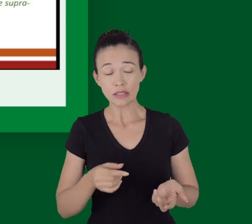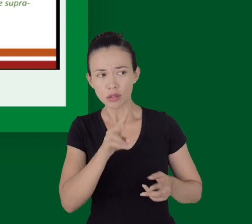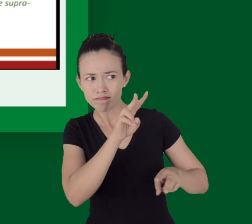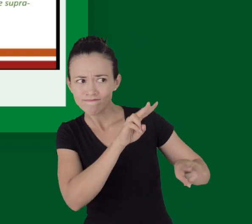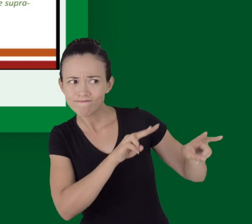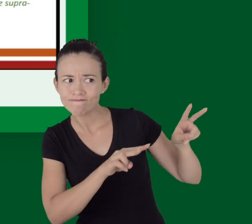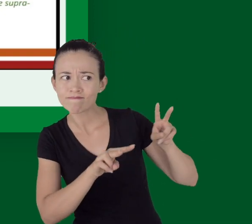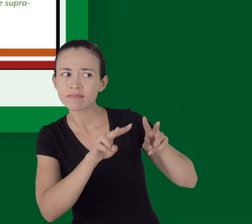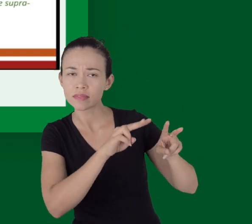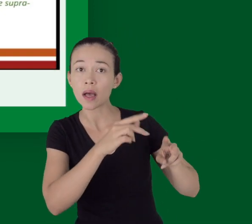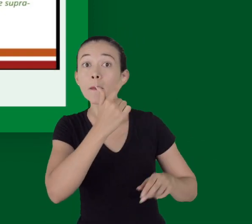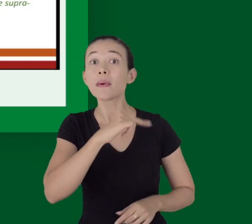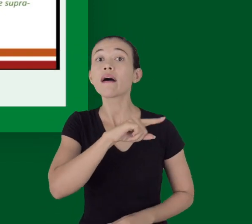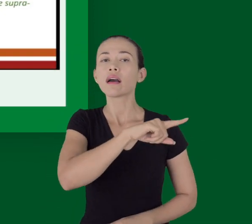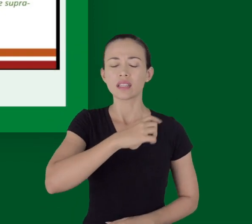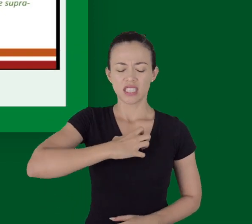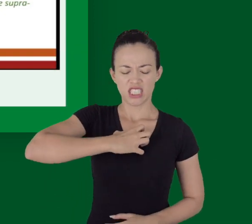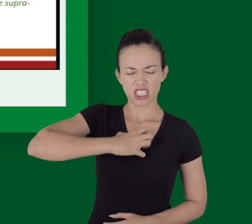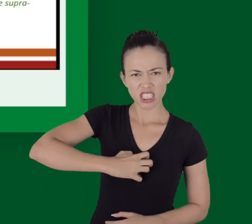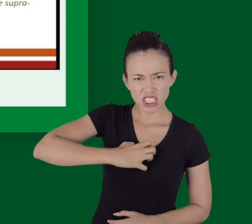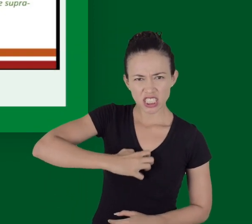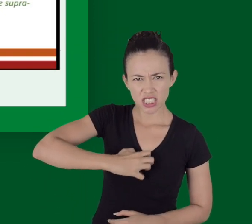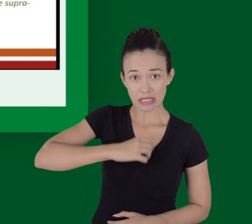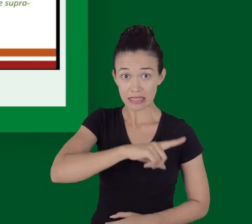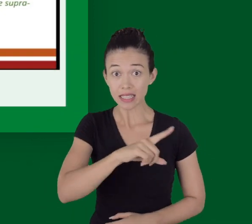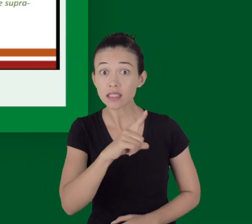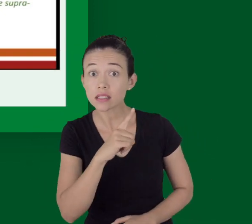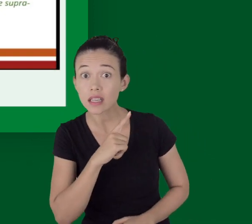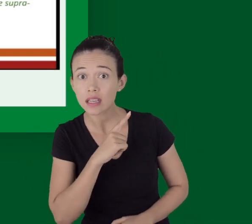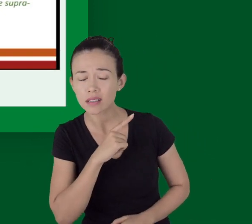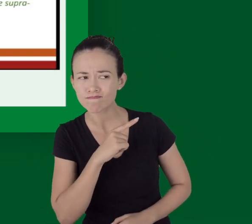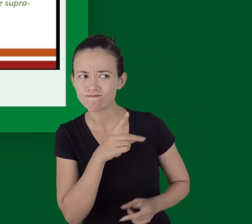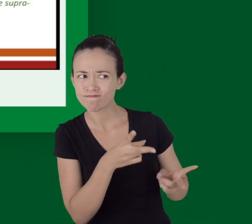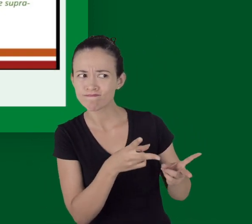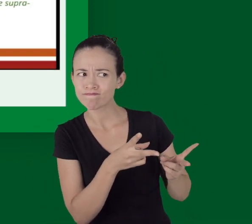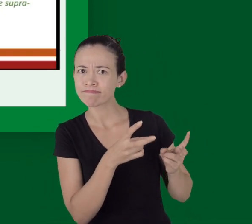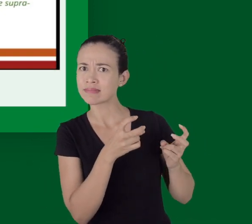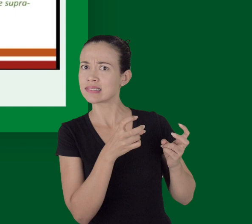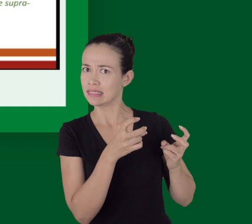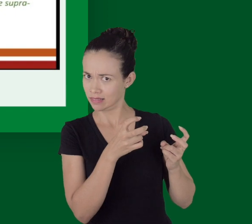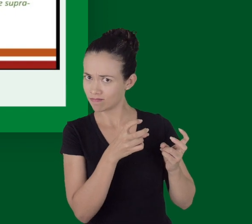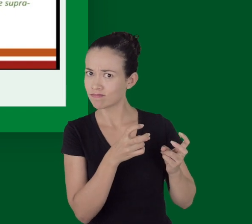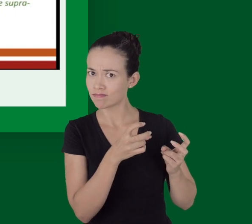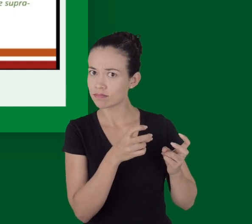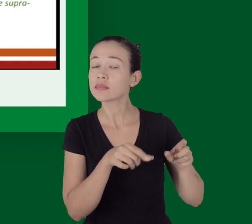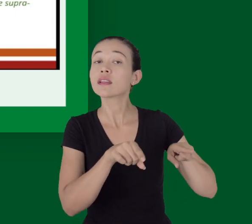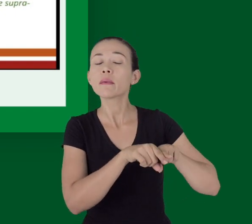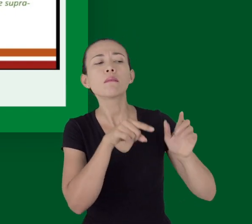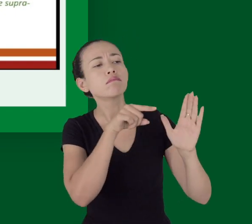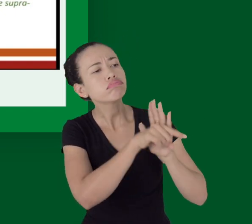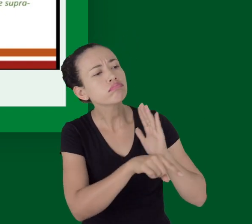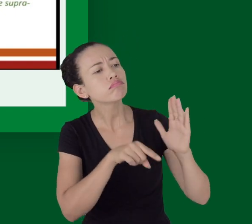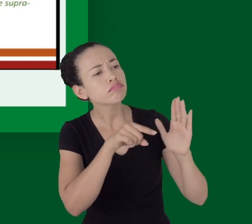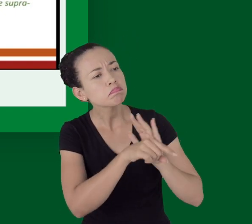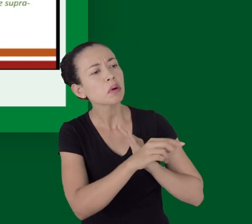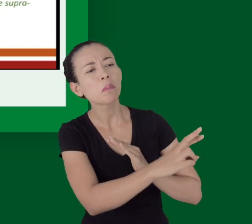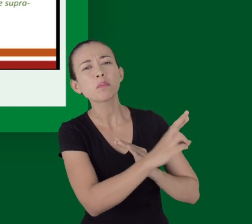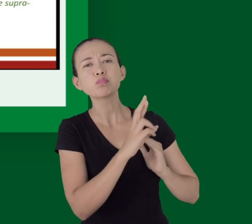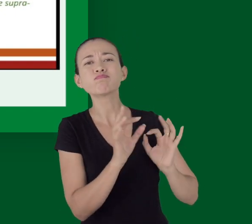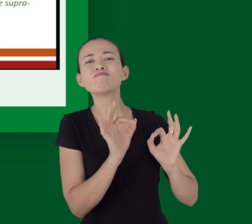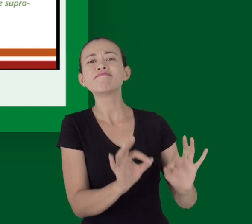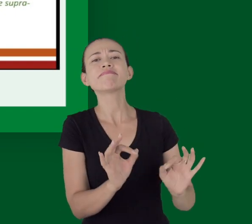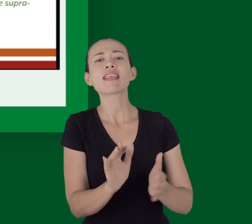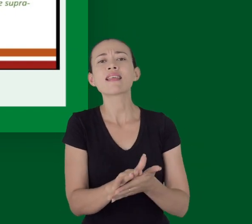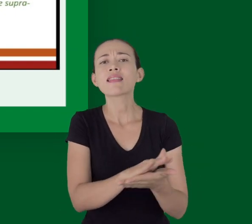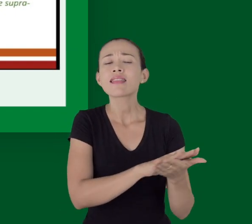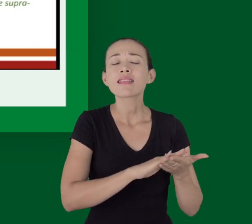chamar a atenção para esses níveis de gravidade, né? Irritabilidade, paciente com uma irritabilidade anormal, né? Não